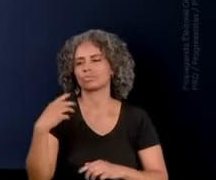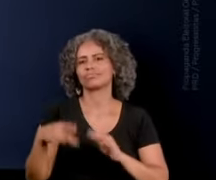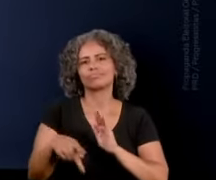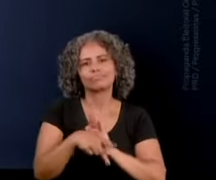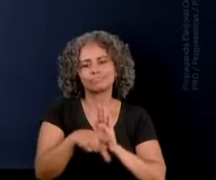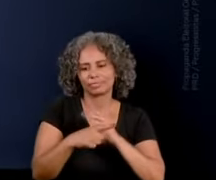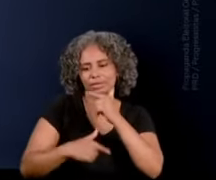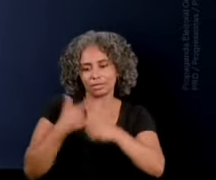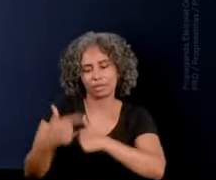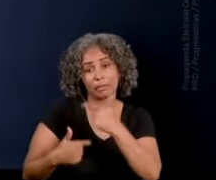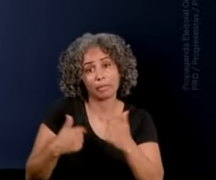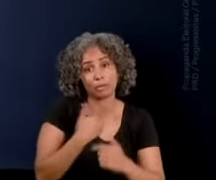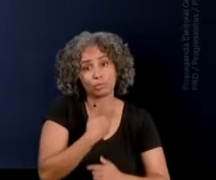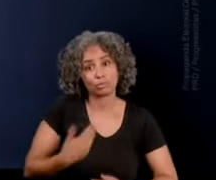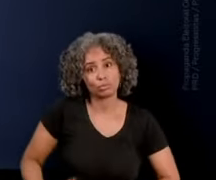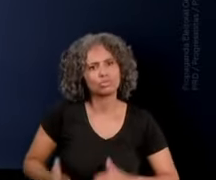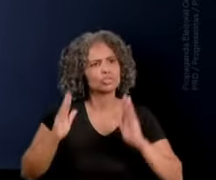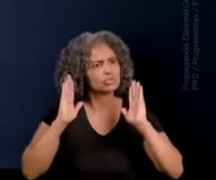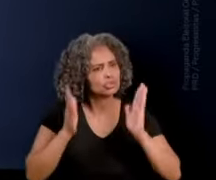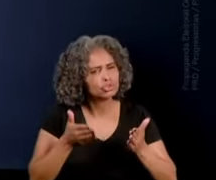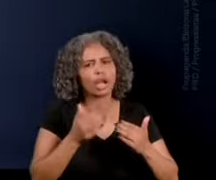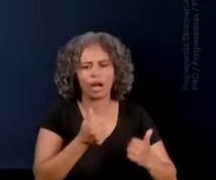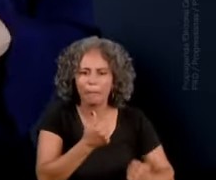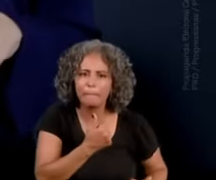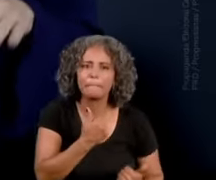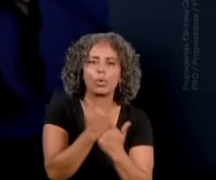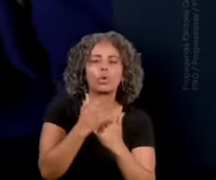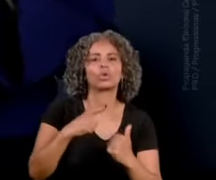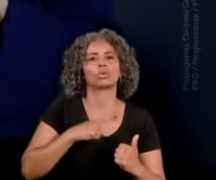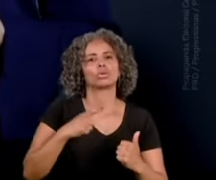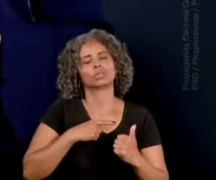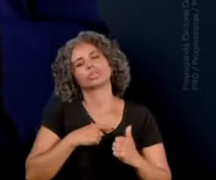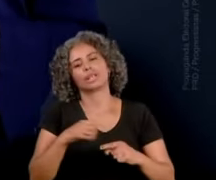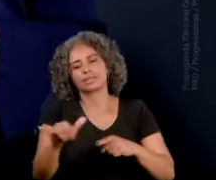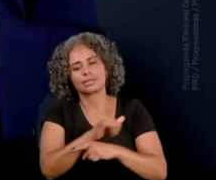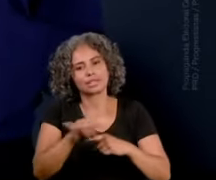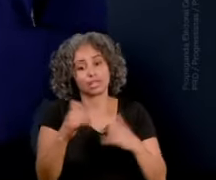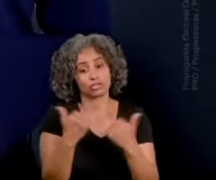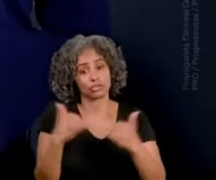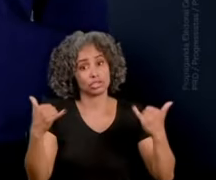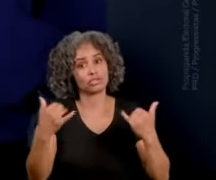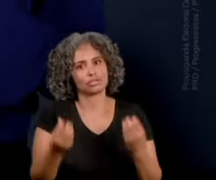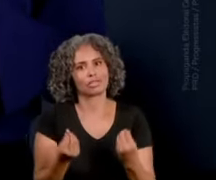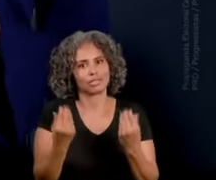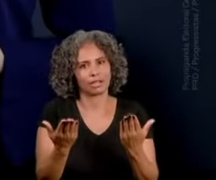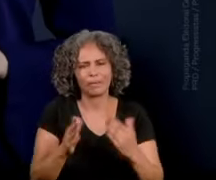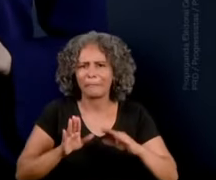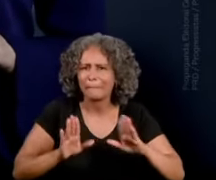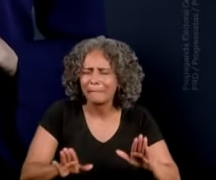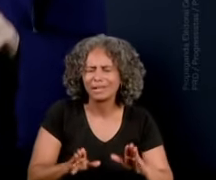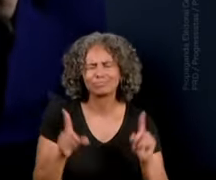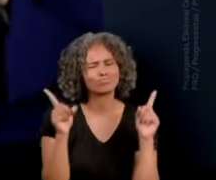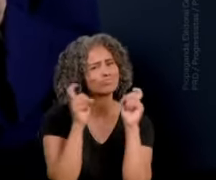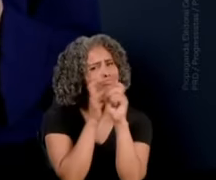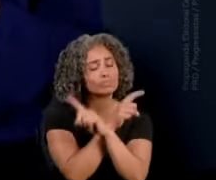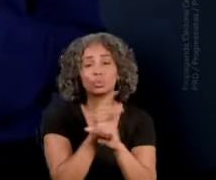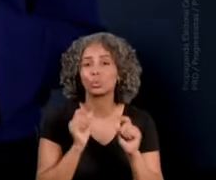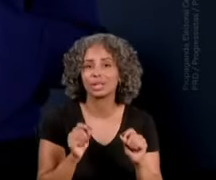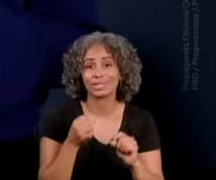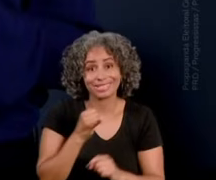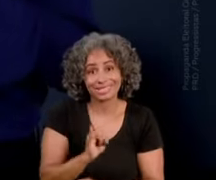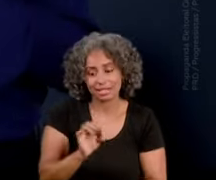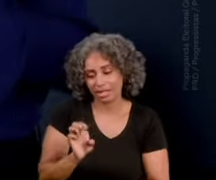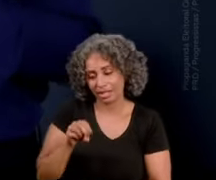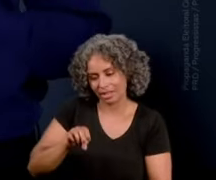em todas as unidades que estavam sem energia. Mas o que mais dói é que se a Enel fosse mais eficiente, muita